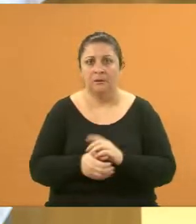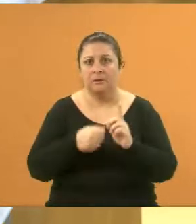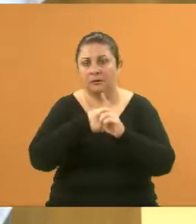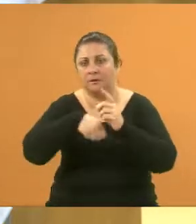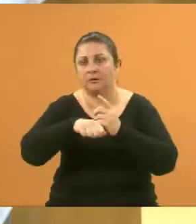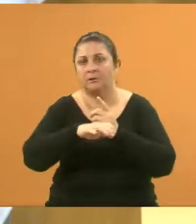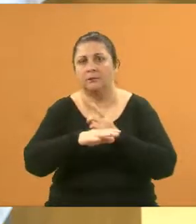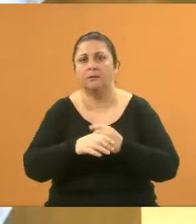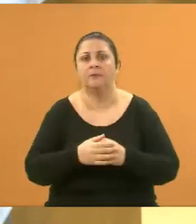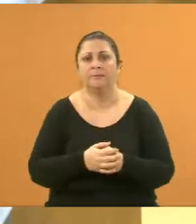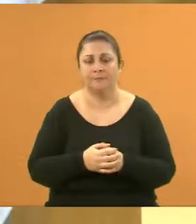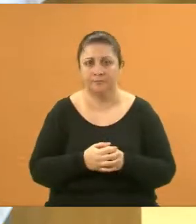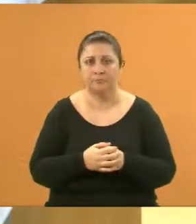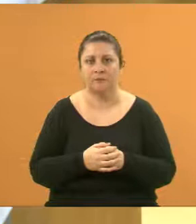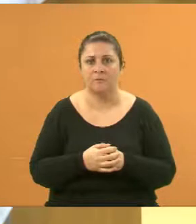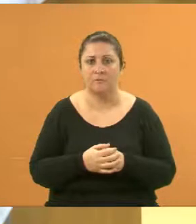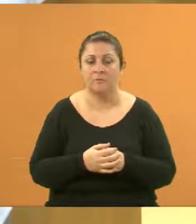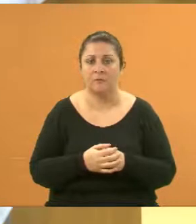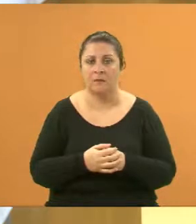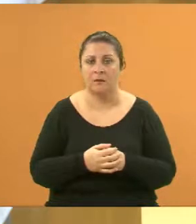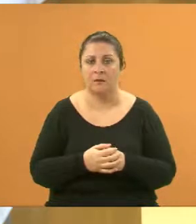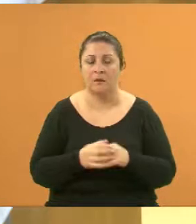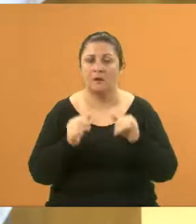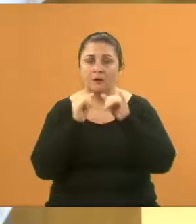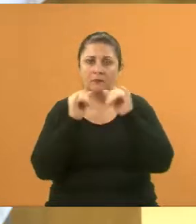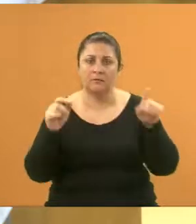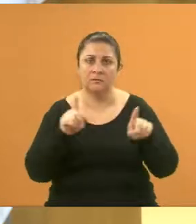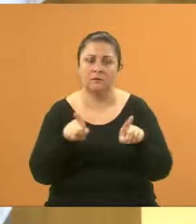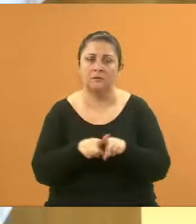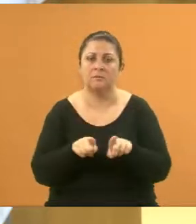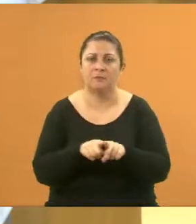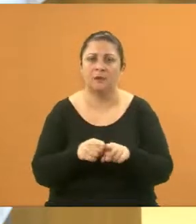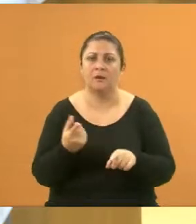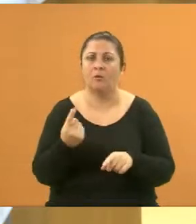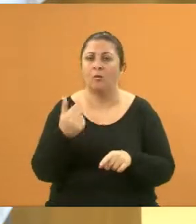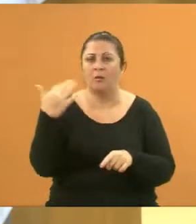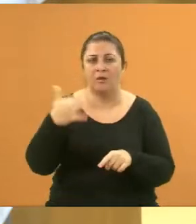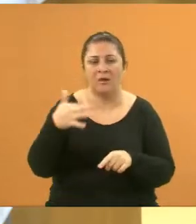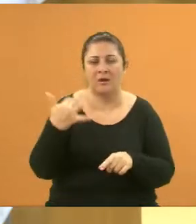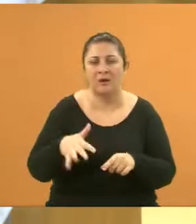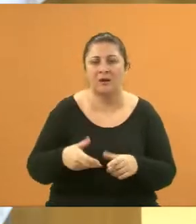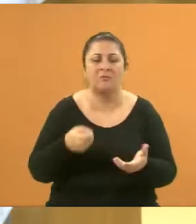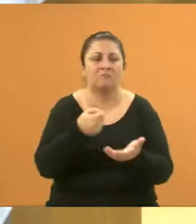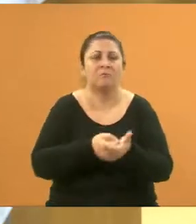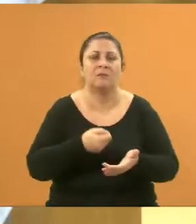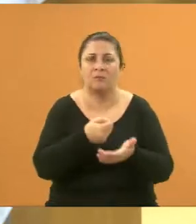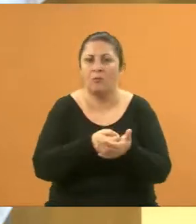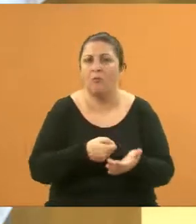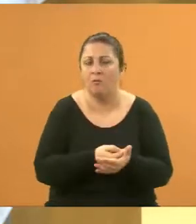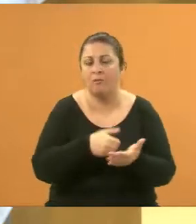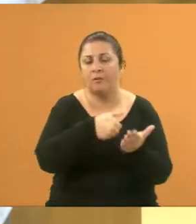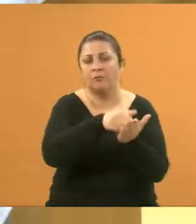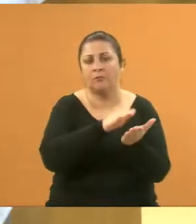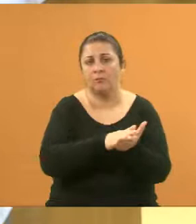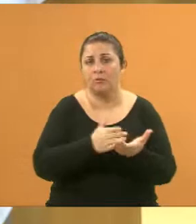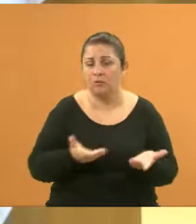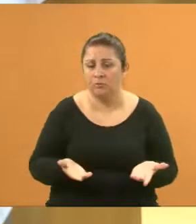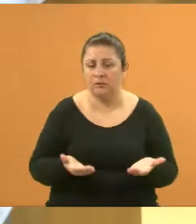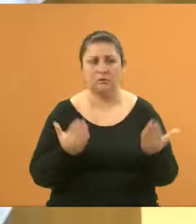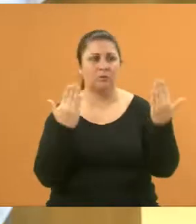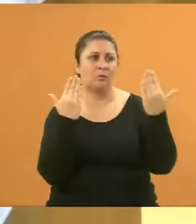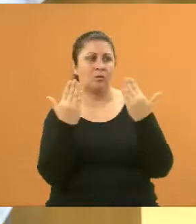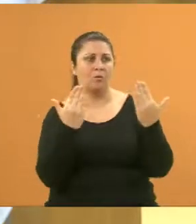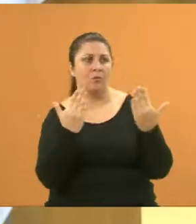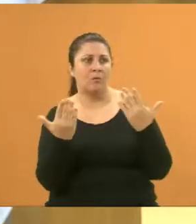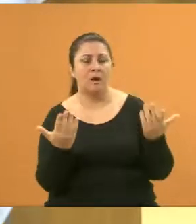pública. Ressalta-se que o alto custo para a manutenção de cobranças de valores de tais multas, em comparação